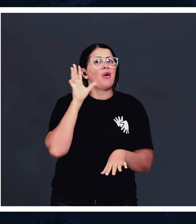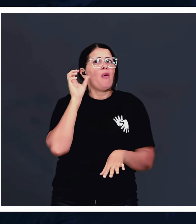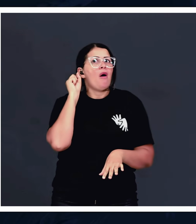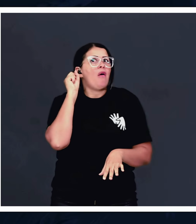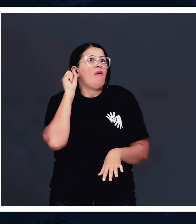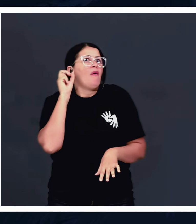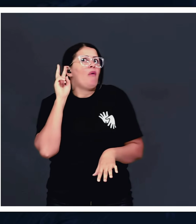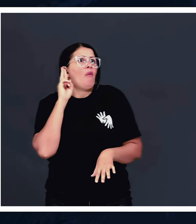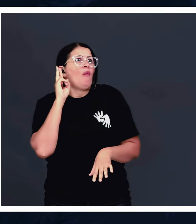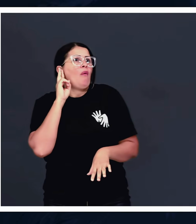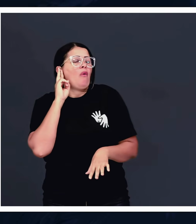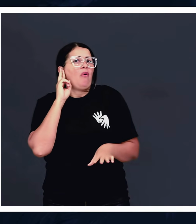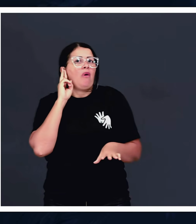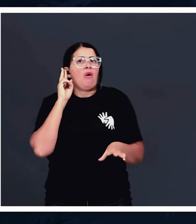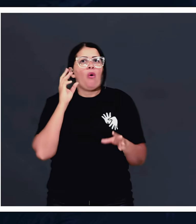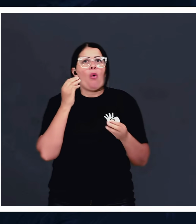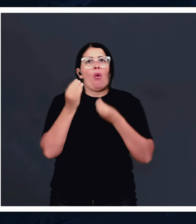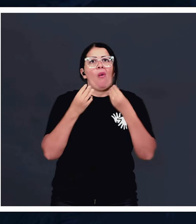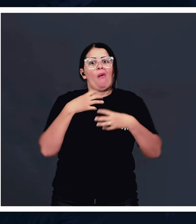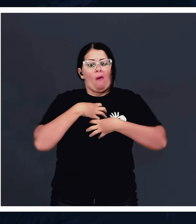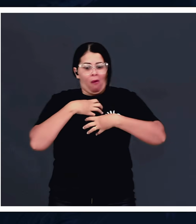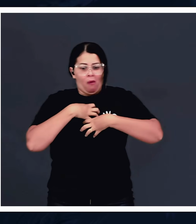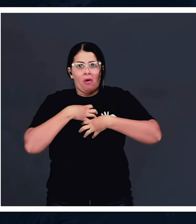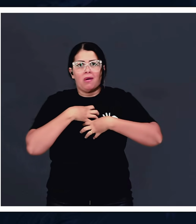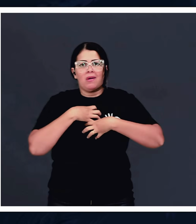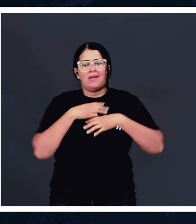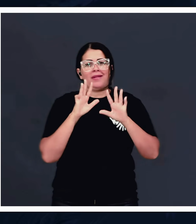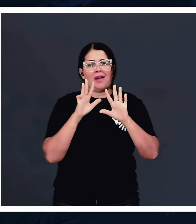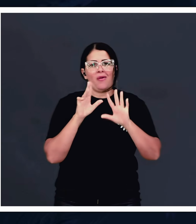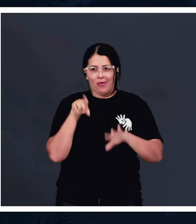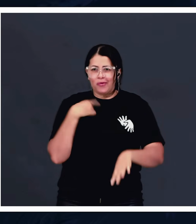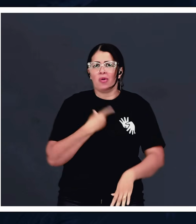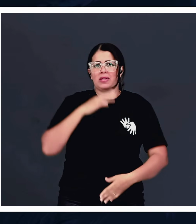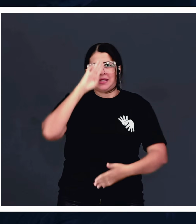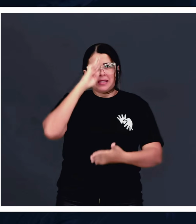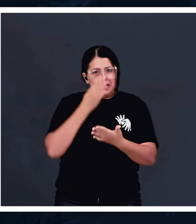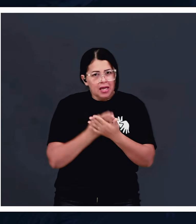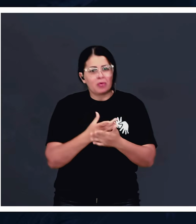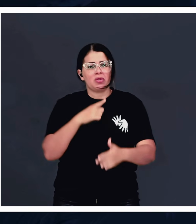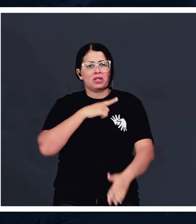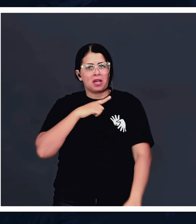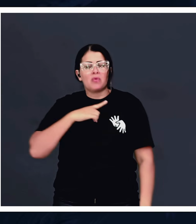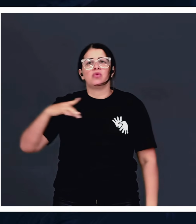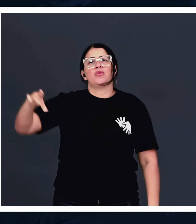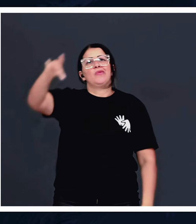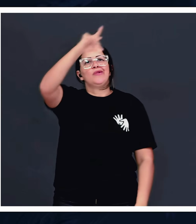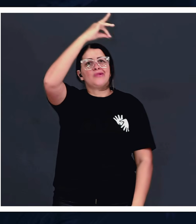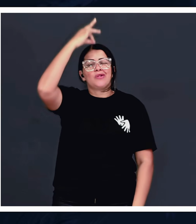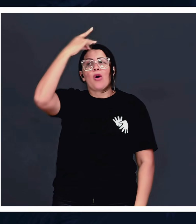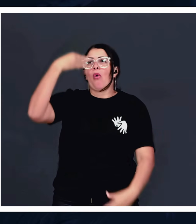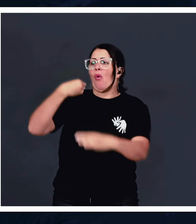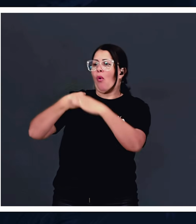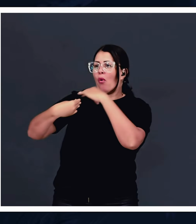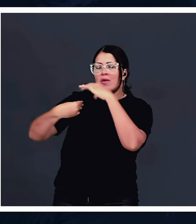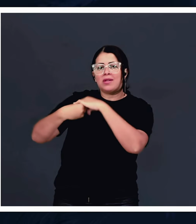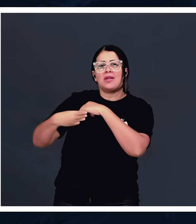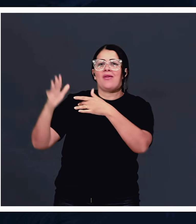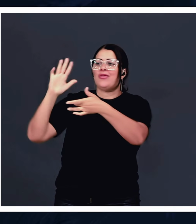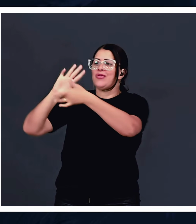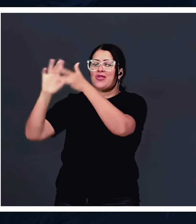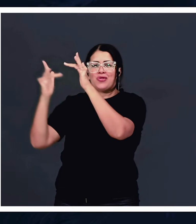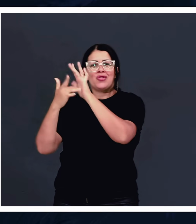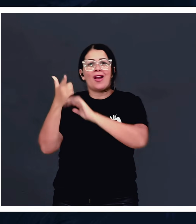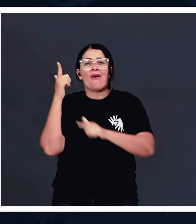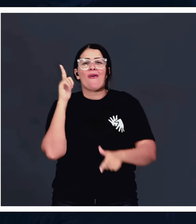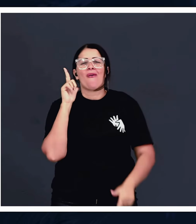for. Nós que cremos, nós temos o Espírito Santo de Deus, o conselheiro. Jesus Cristo, Ele conseguiu